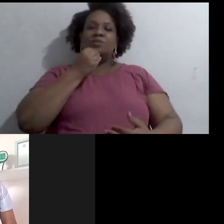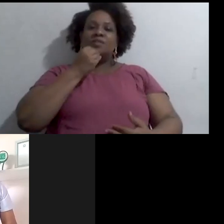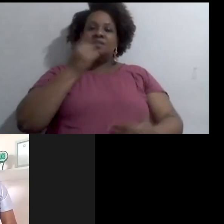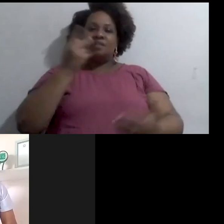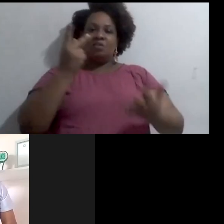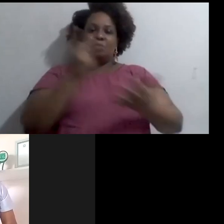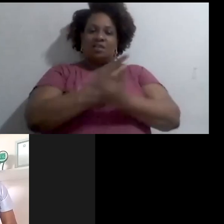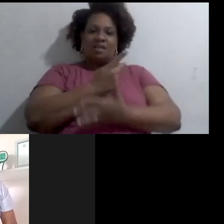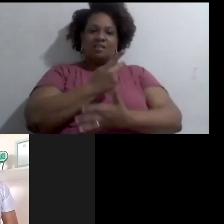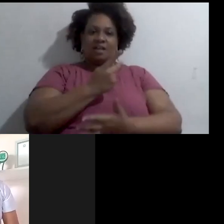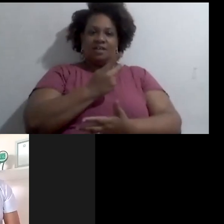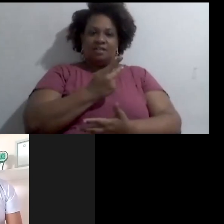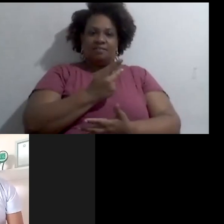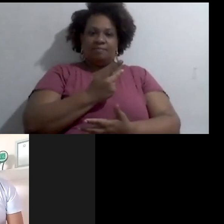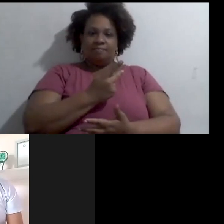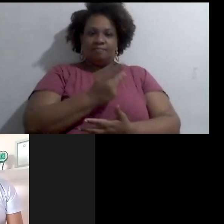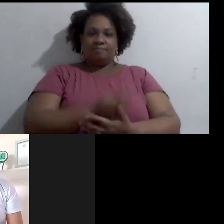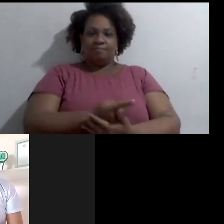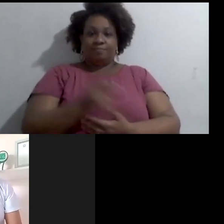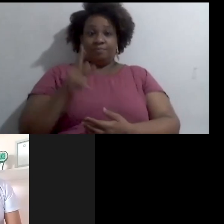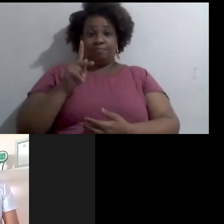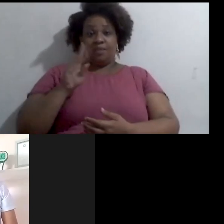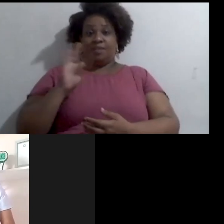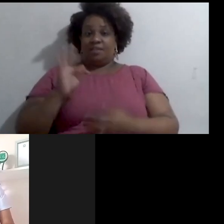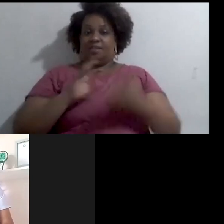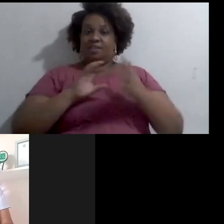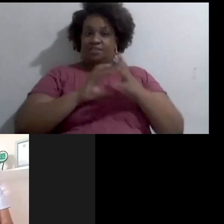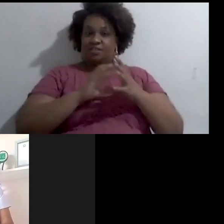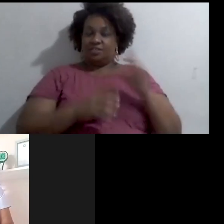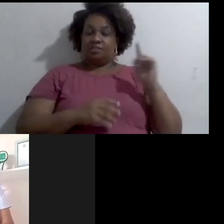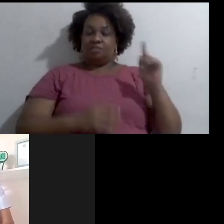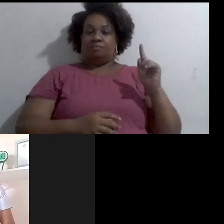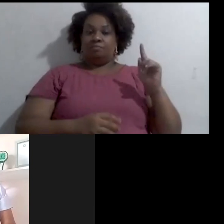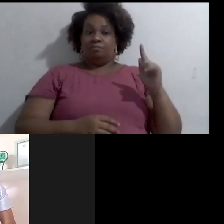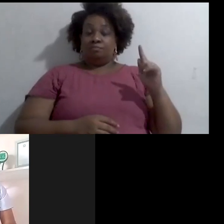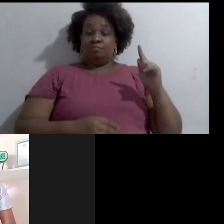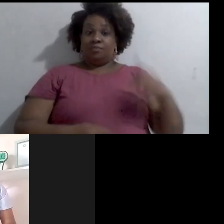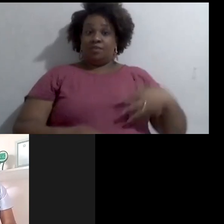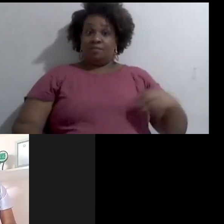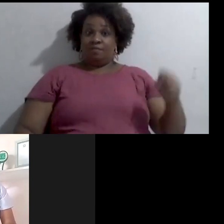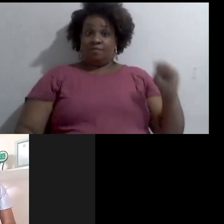a primeira gestão do PT. Em Simões Filho, a gente tem